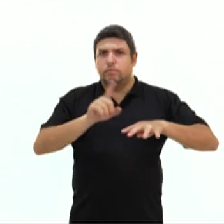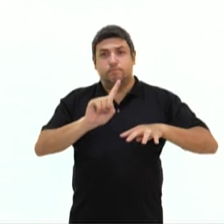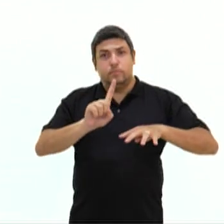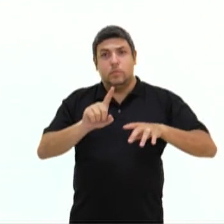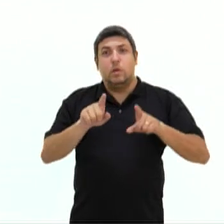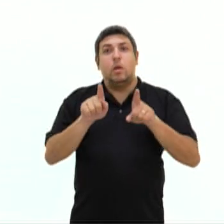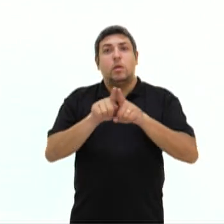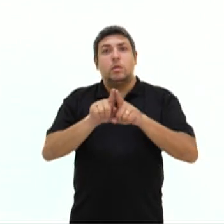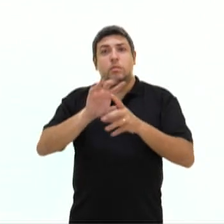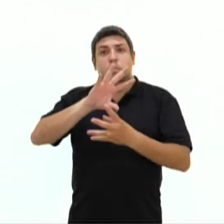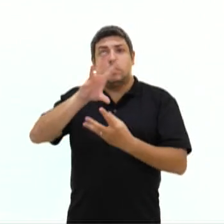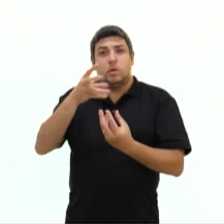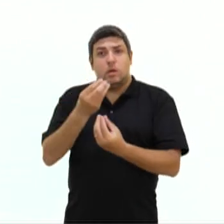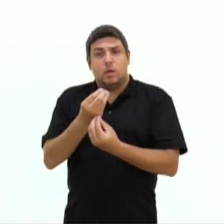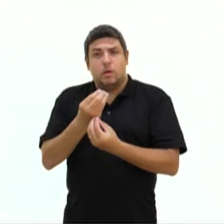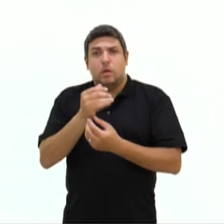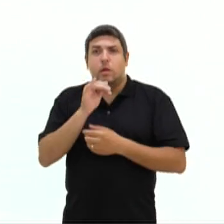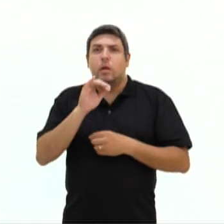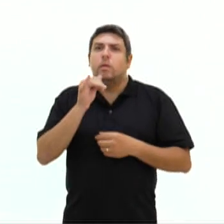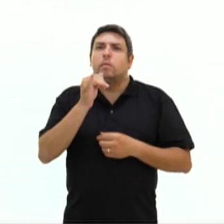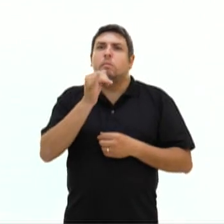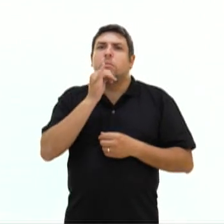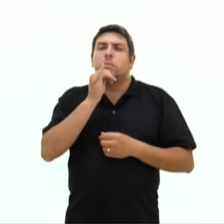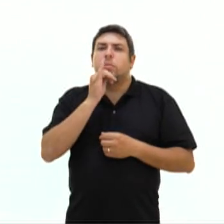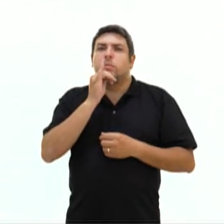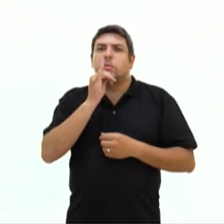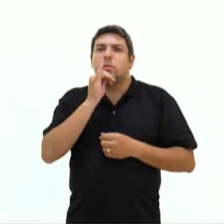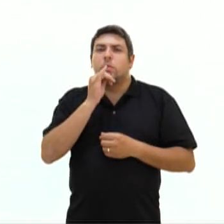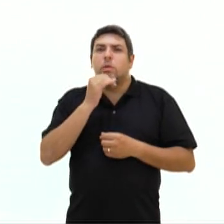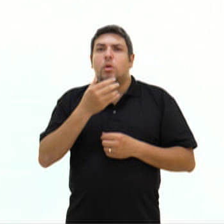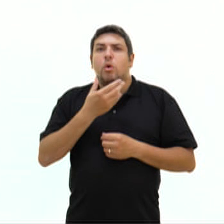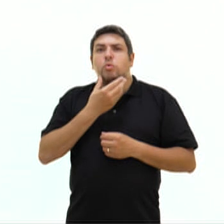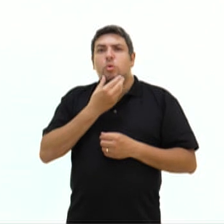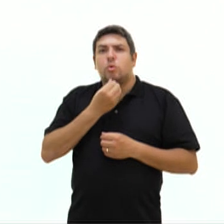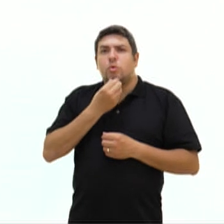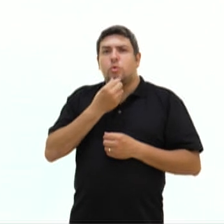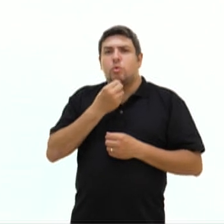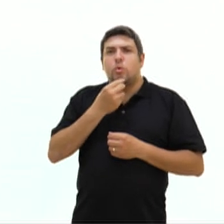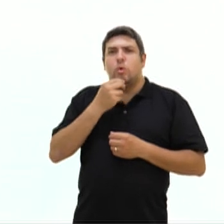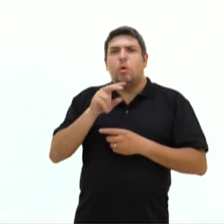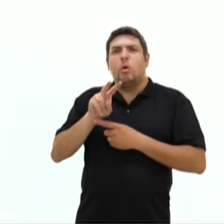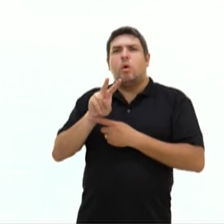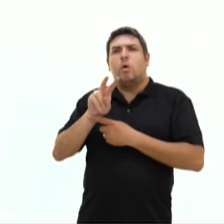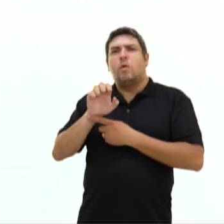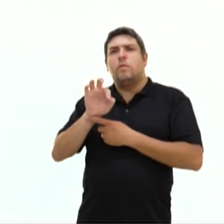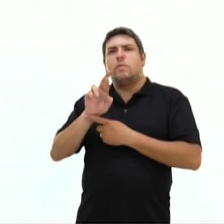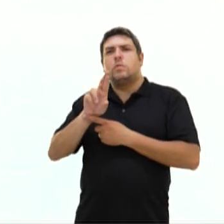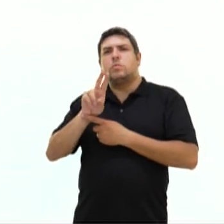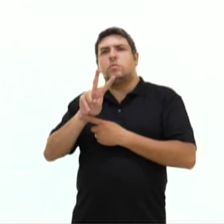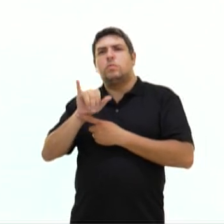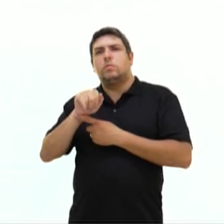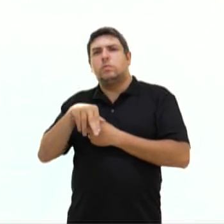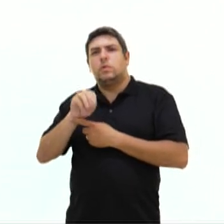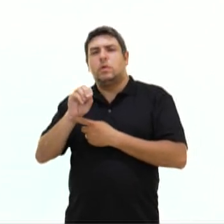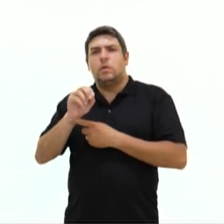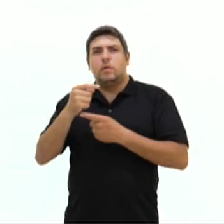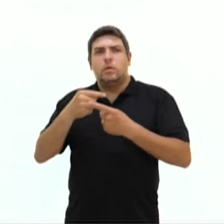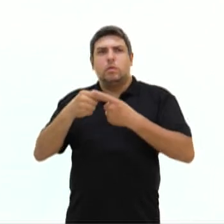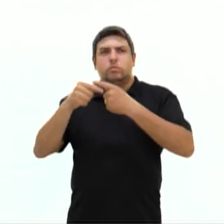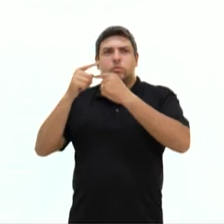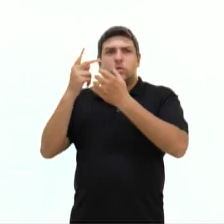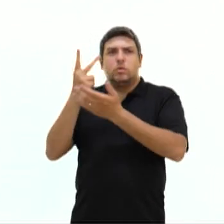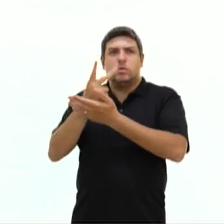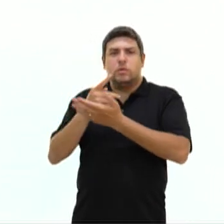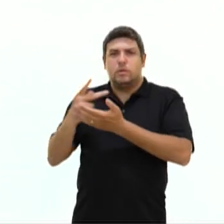Um exemplo de arte é o Homem Vitruviano, né, de Leonardo da Vinci. Você pode verificar que ela possui a